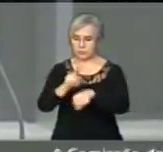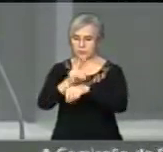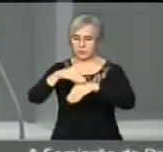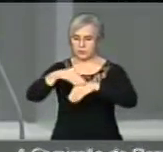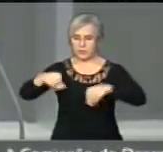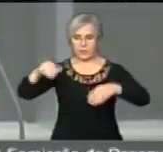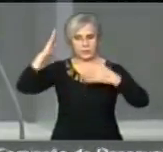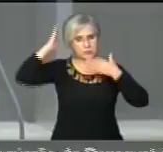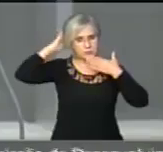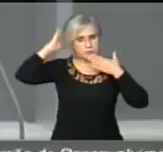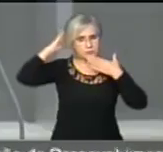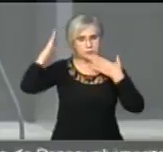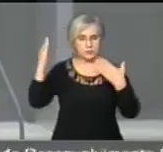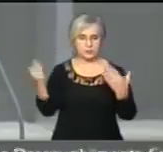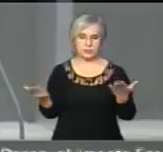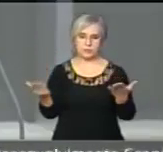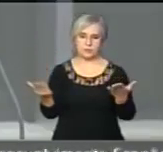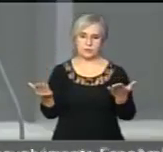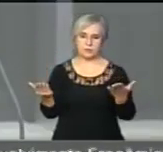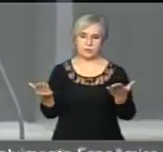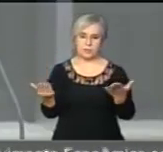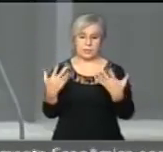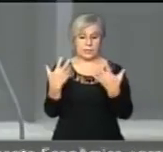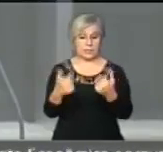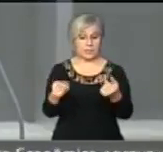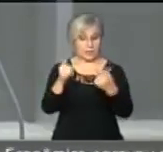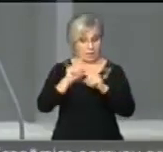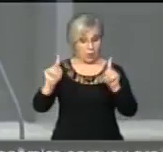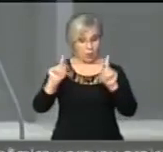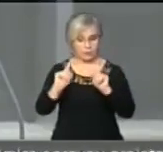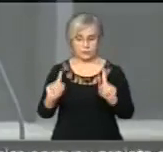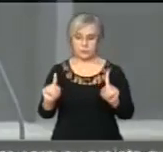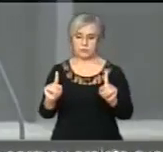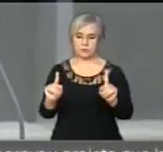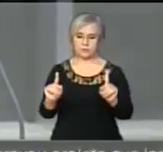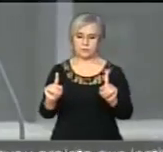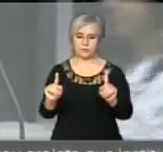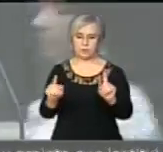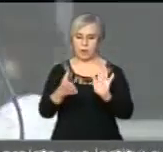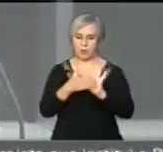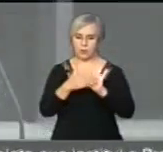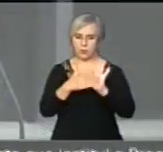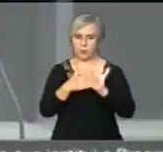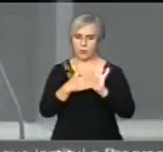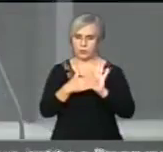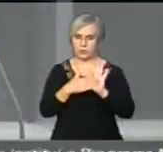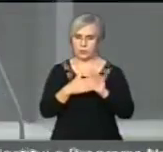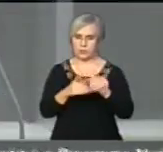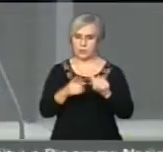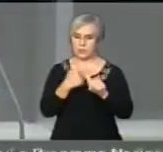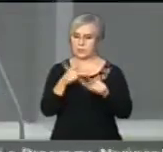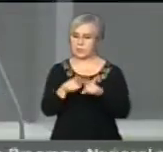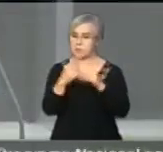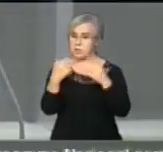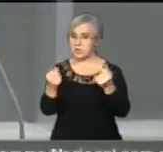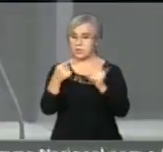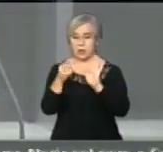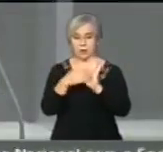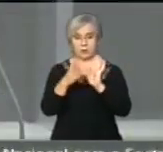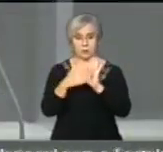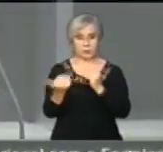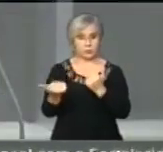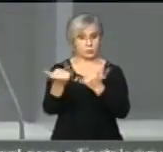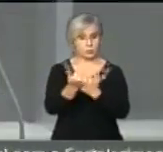terras indígenas e que não aceitam, portanto, nem a proposta original, nem a substitutiva,